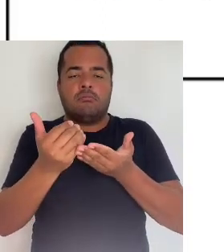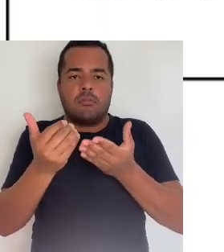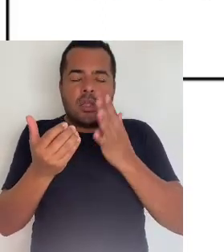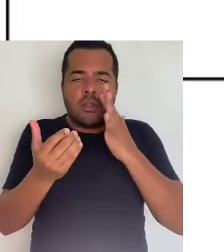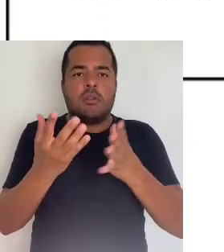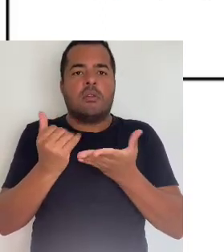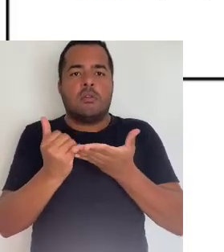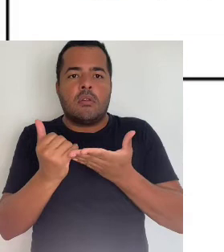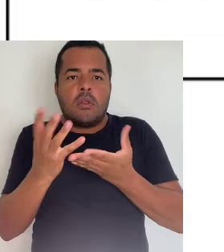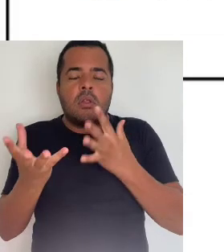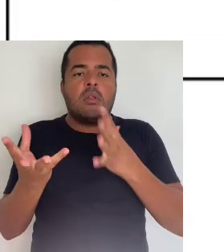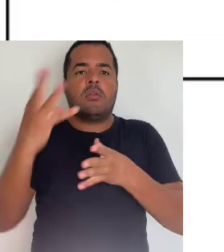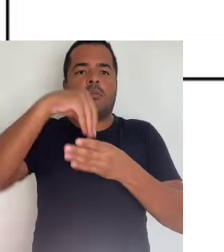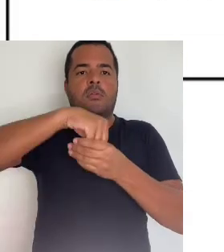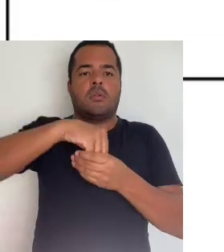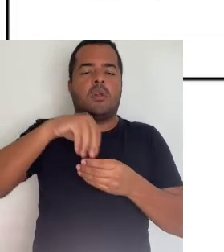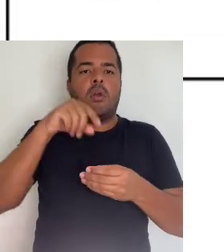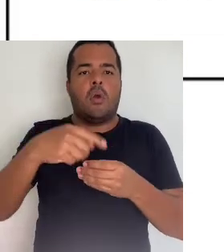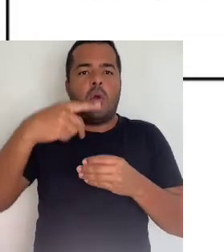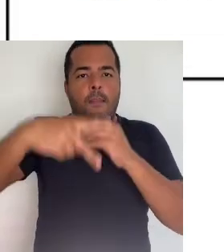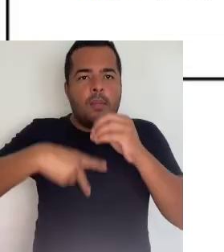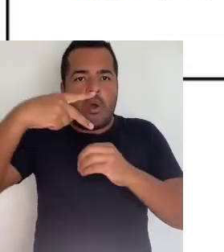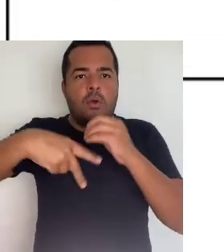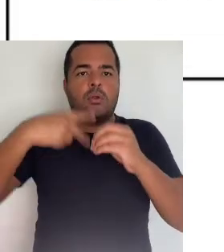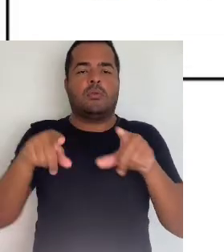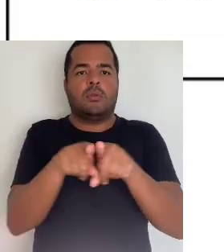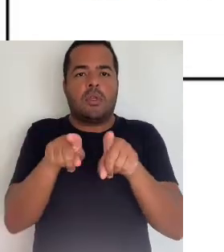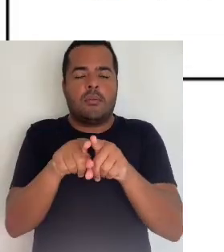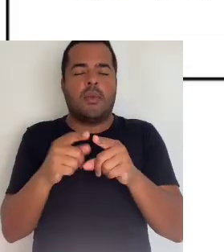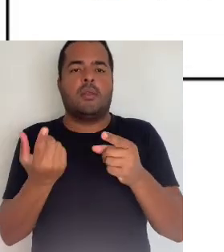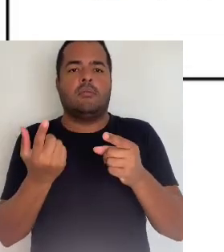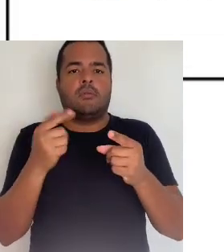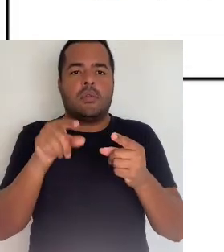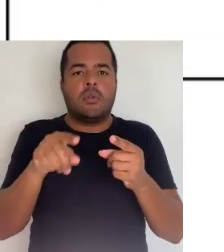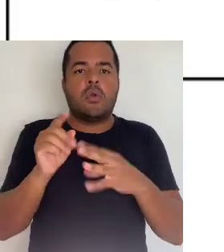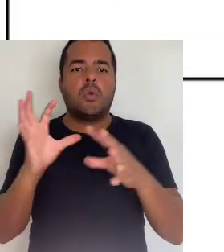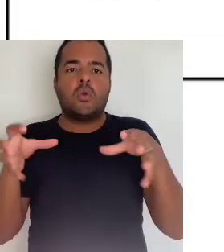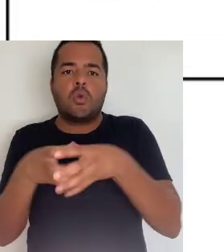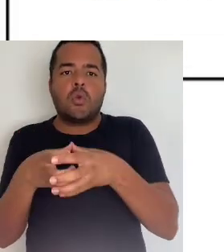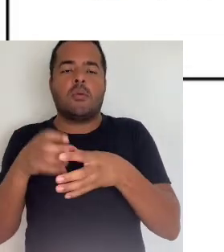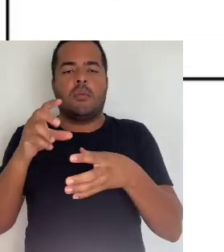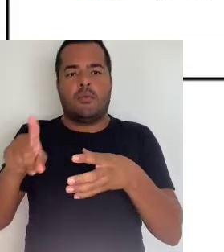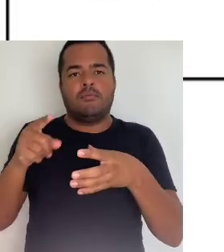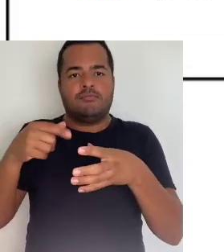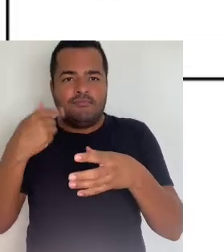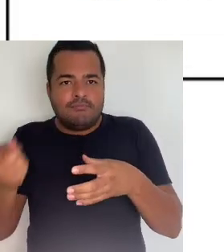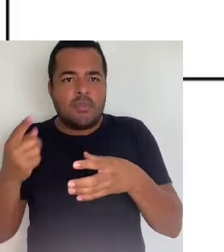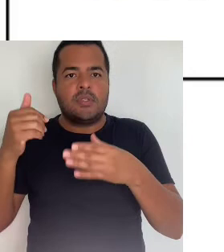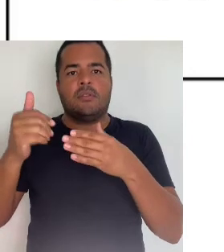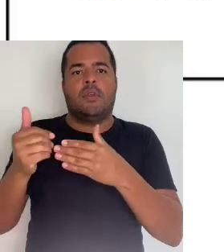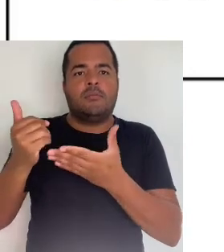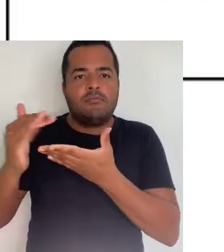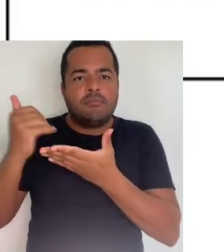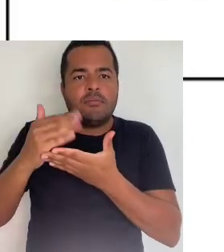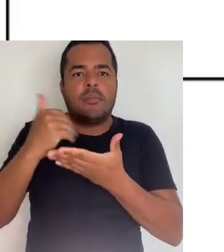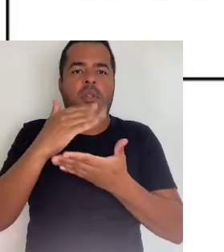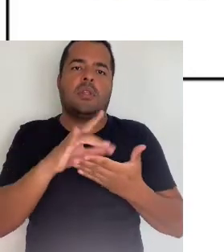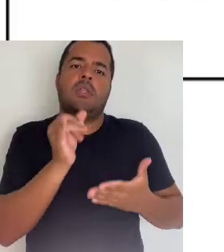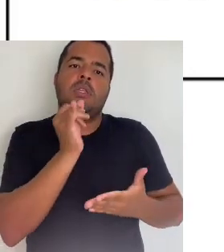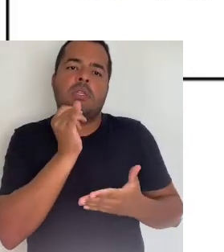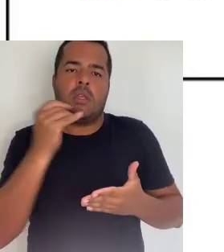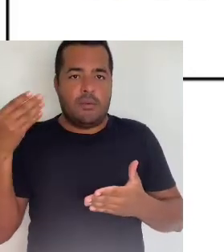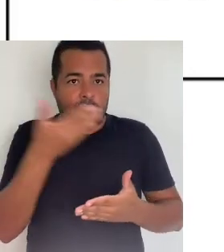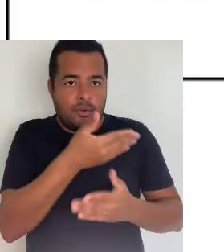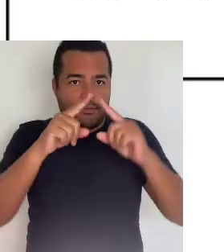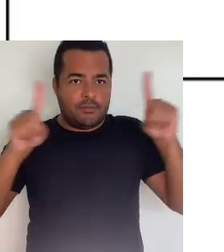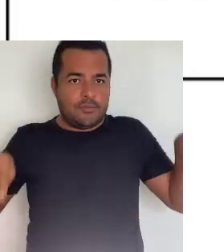vai estar extraindo esse próton, ao mesmo tempo que esse grupo está sendo